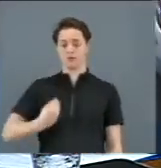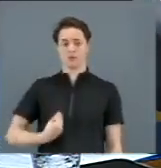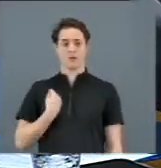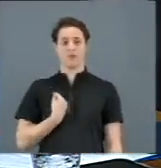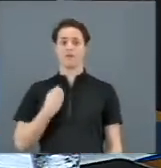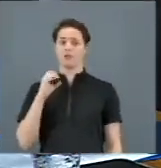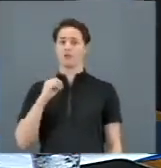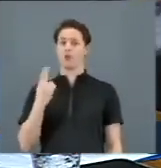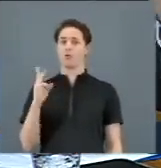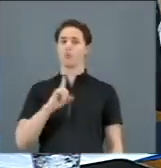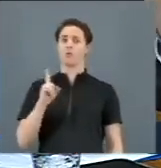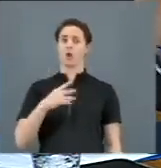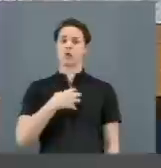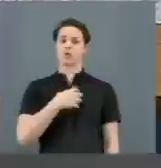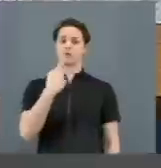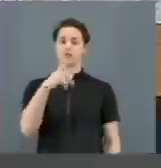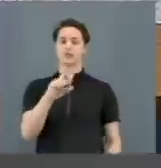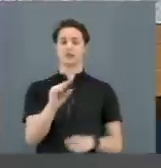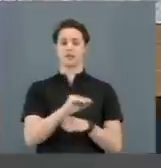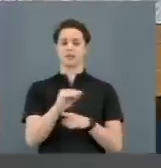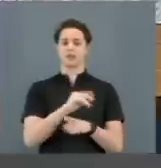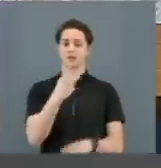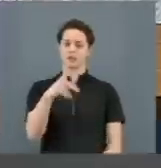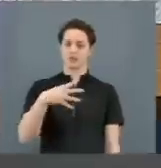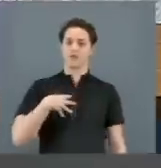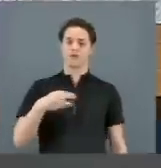o jeito que você cria o seu filho.